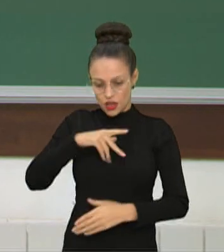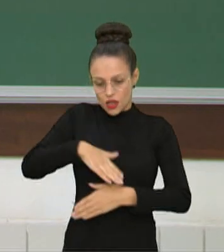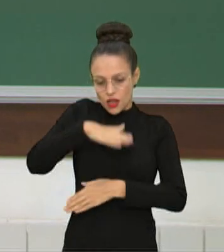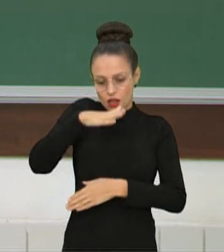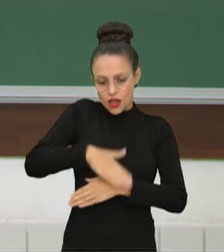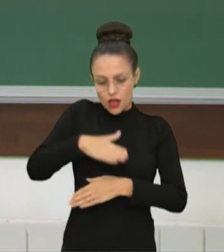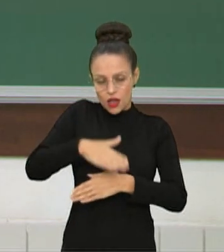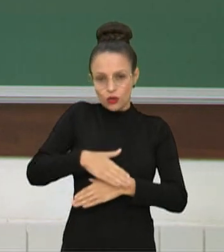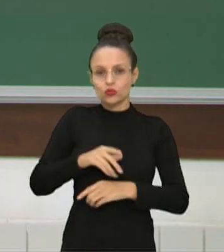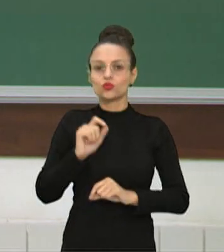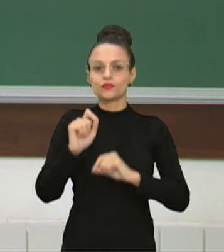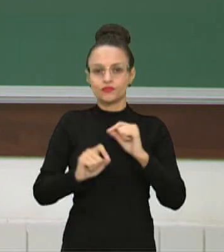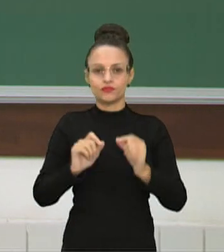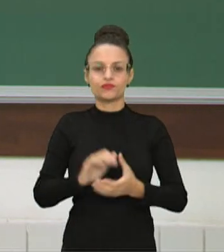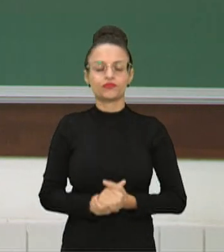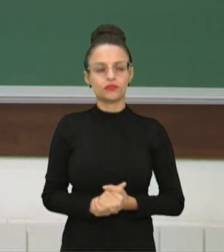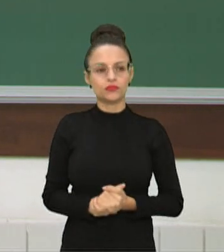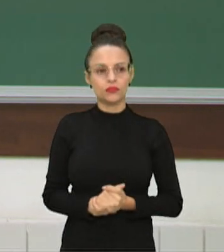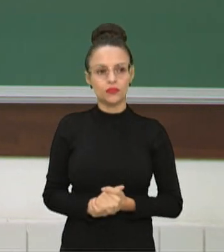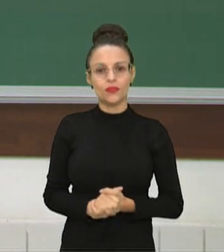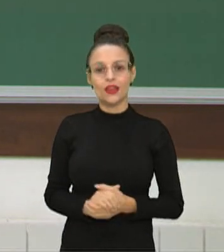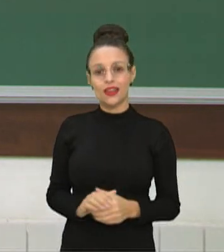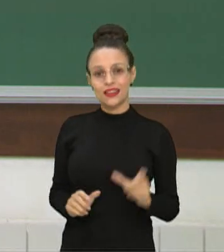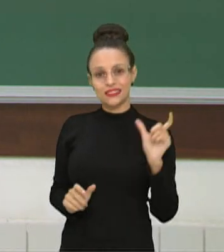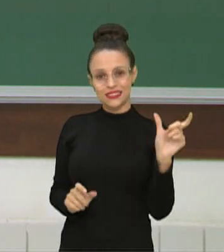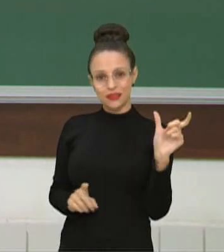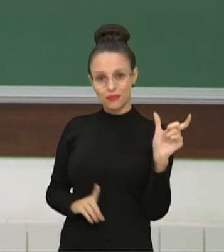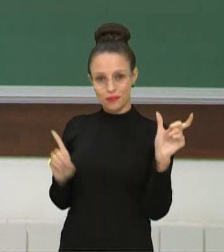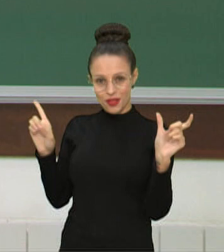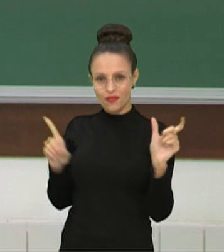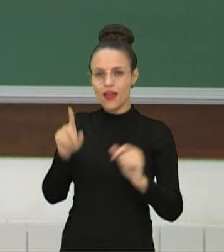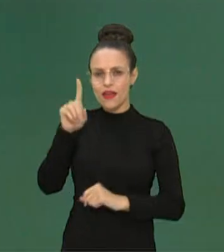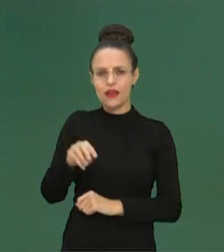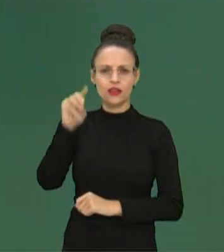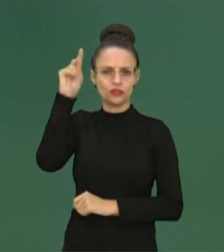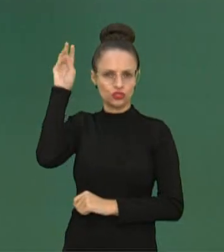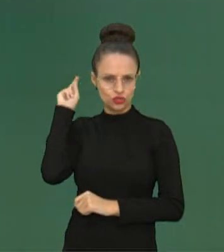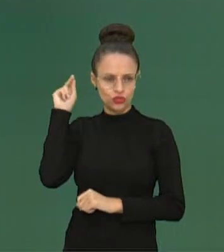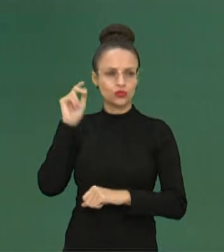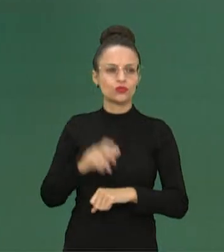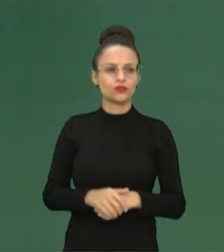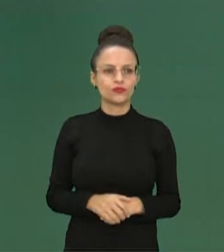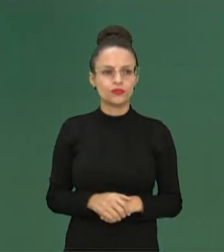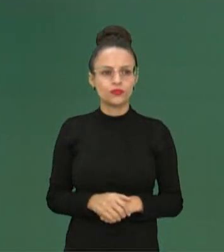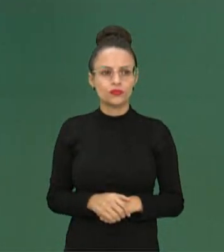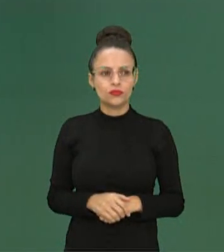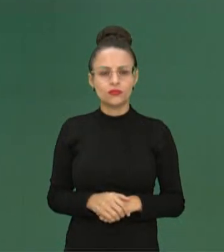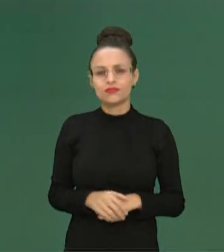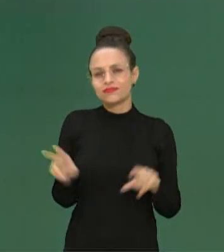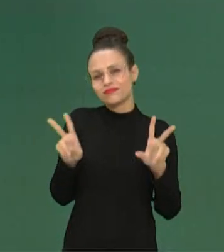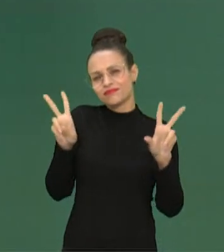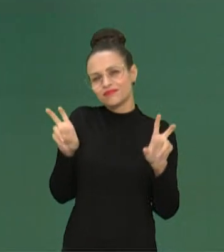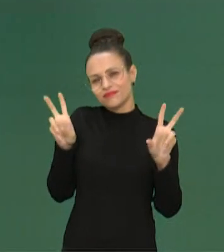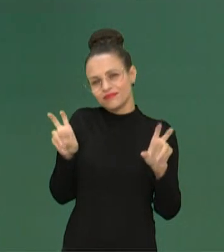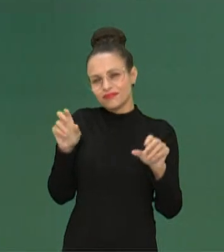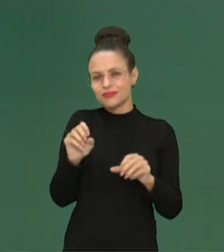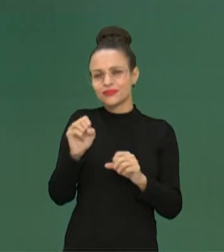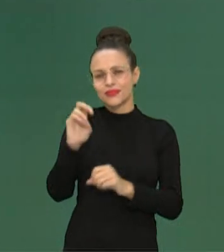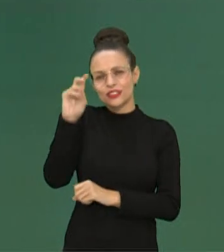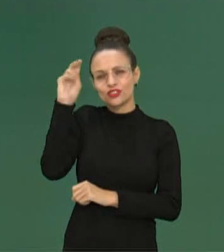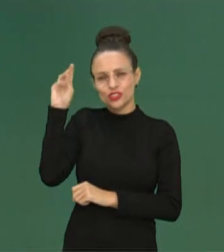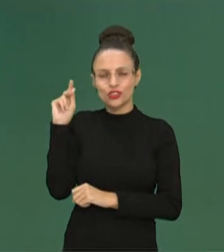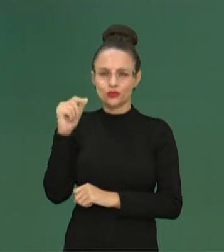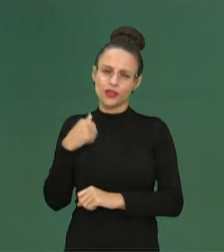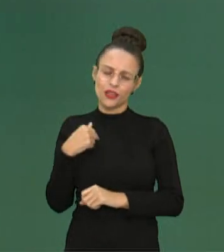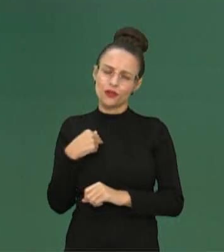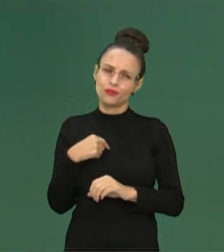quero invocar isso. Esse termo é bastante antigo. Bastante antigo. Antigo entre aspas também, né? Eu deveria ter